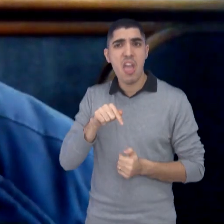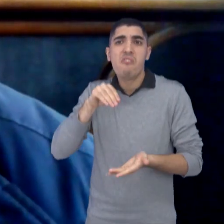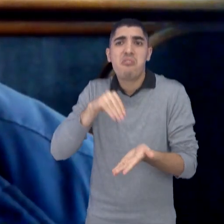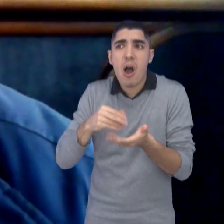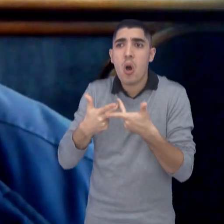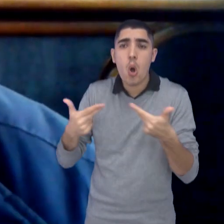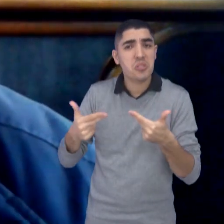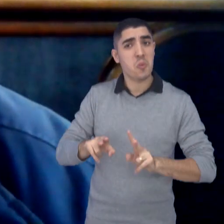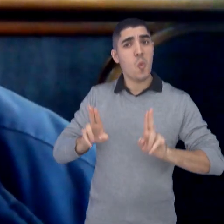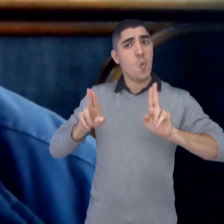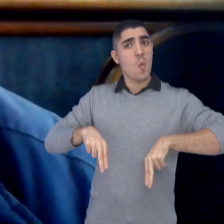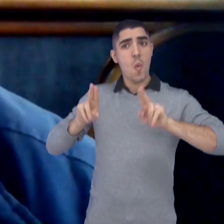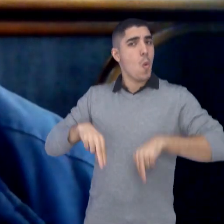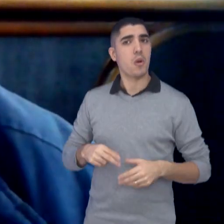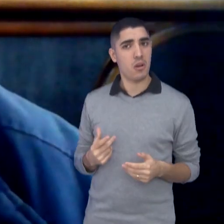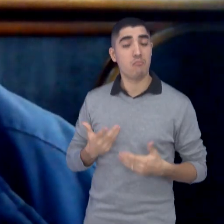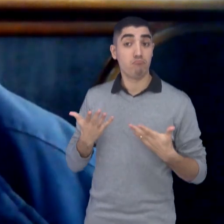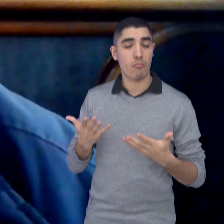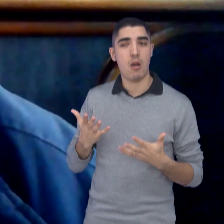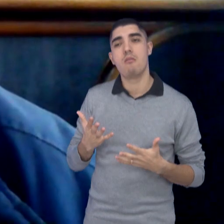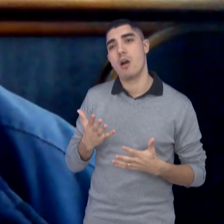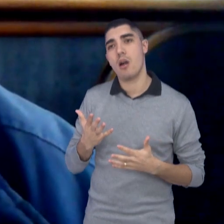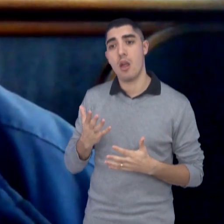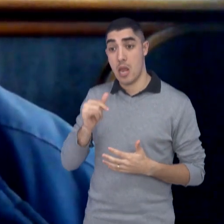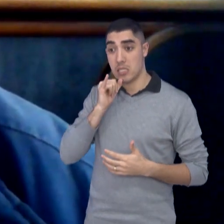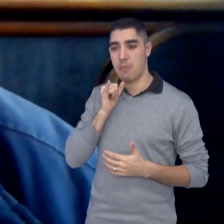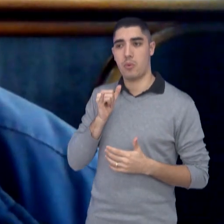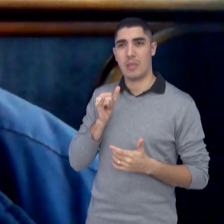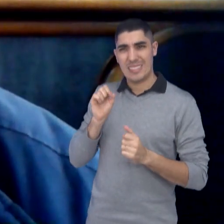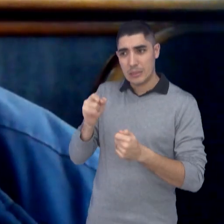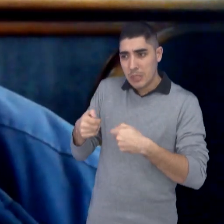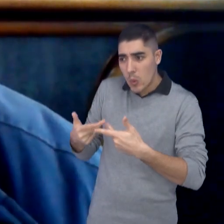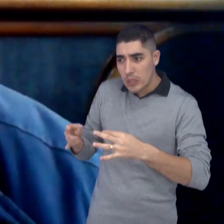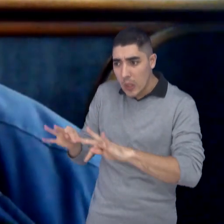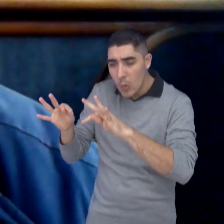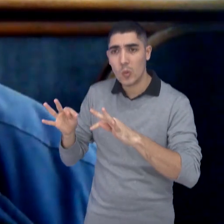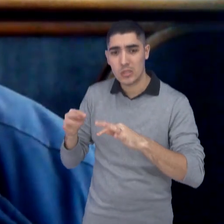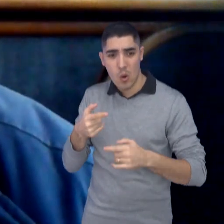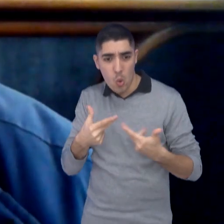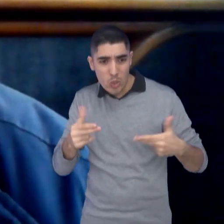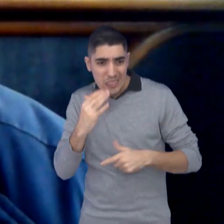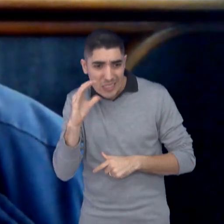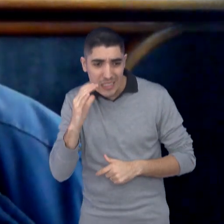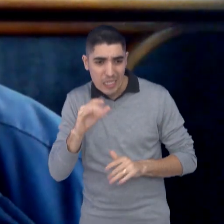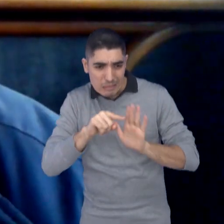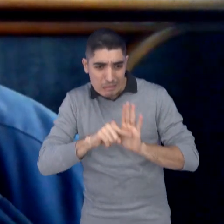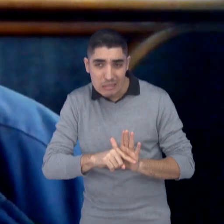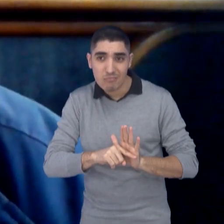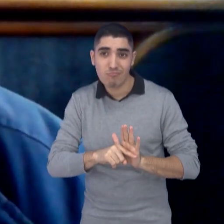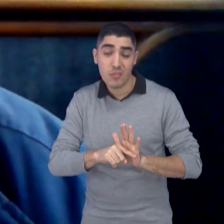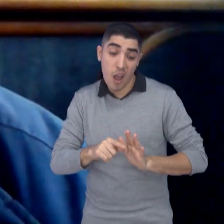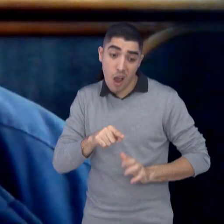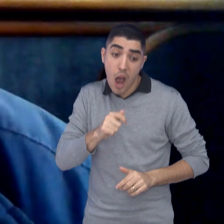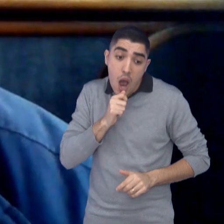achar aí alguma coisa mais tecnológica, científica, que a gente ainda não tenha, mas se não tiver, logo